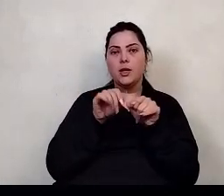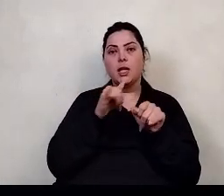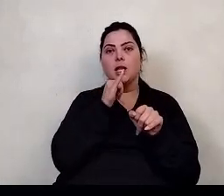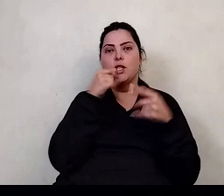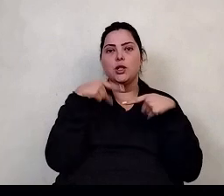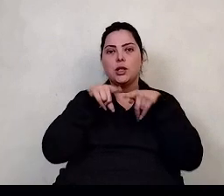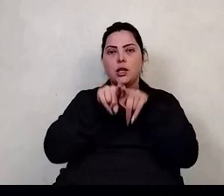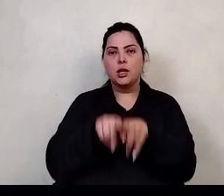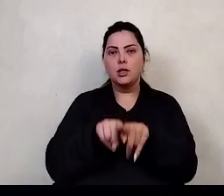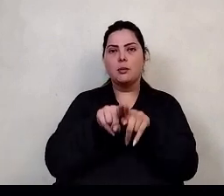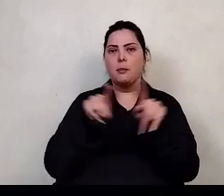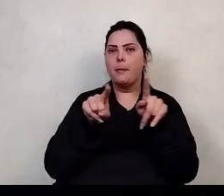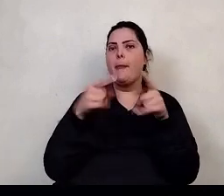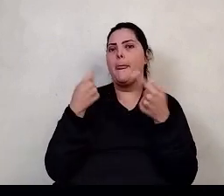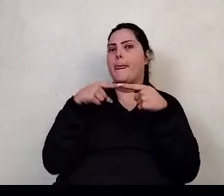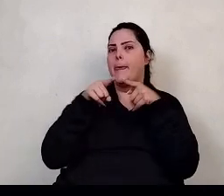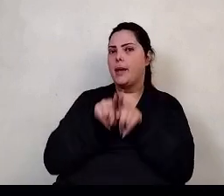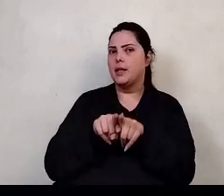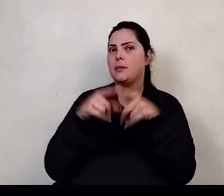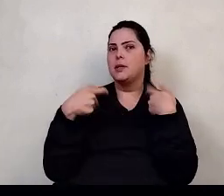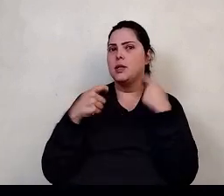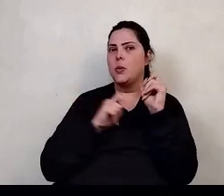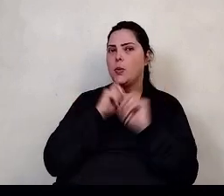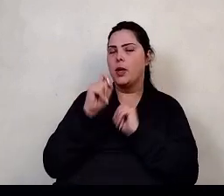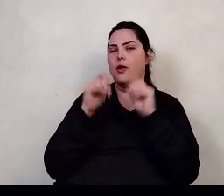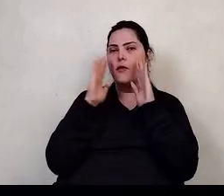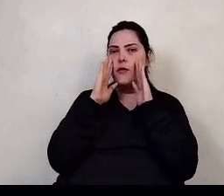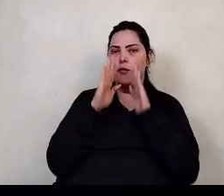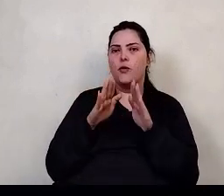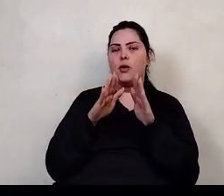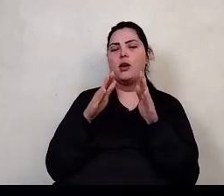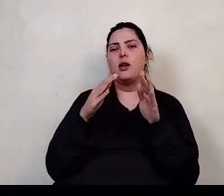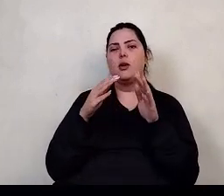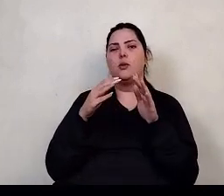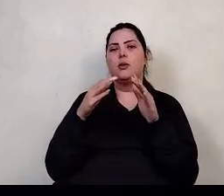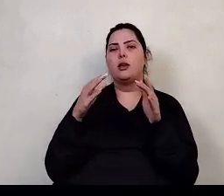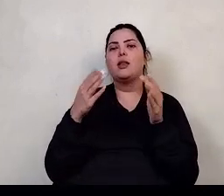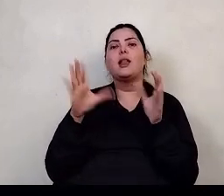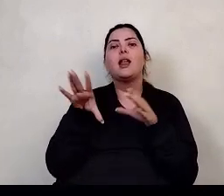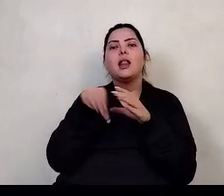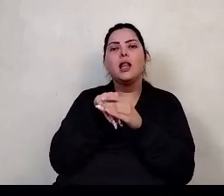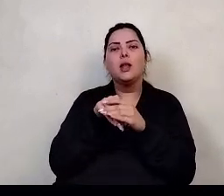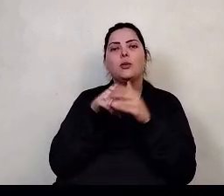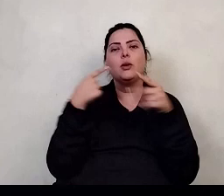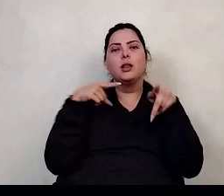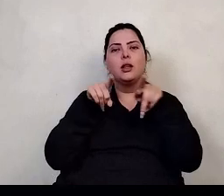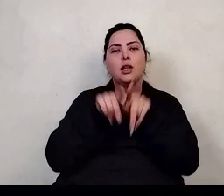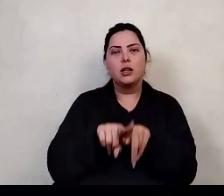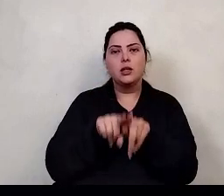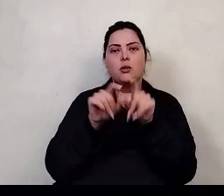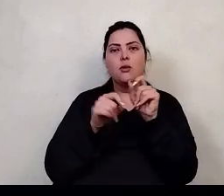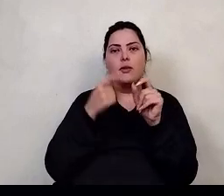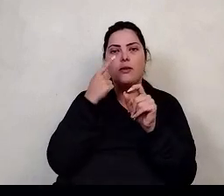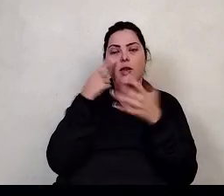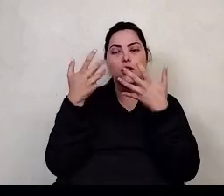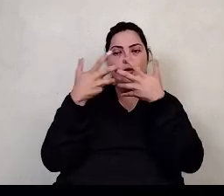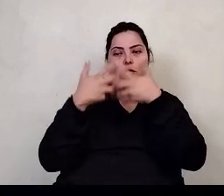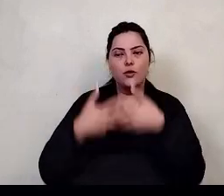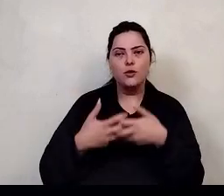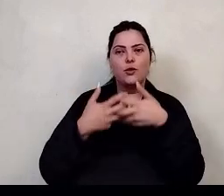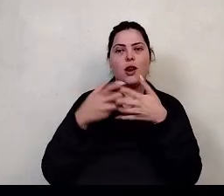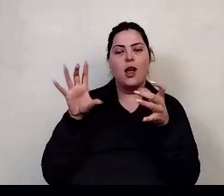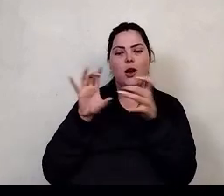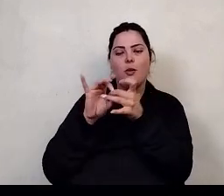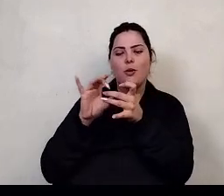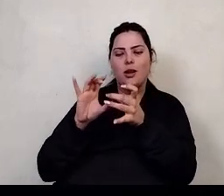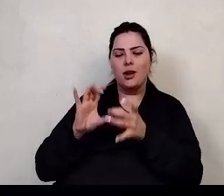teste de integração, você tem que focar o quê? Naquilo que é inerente à integração, que é, de fato, validar os pontos de conexão entre cada